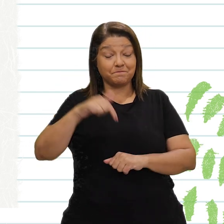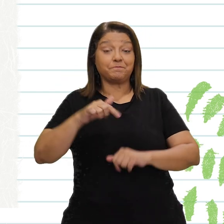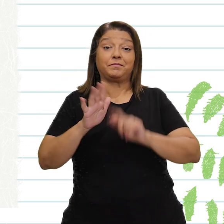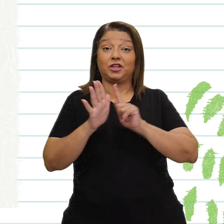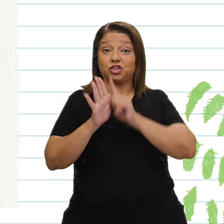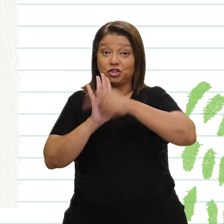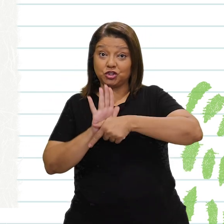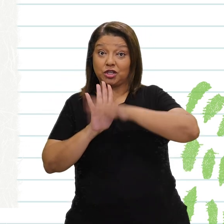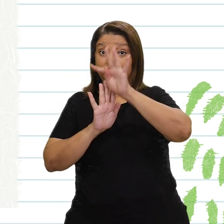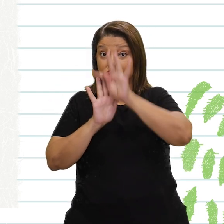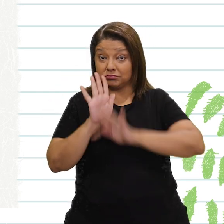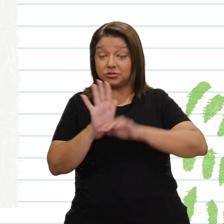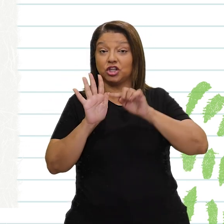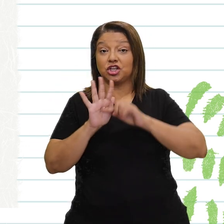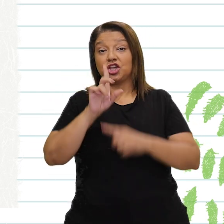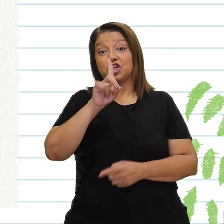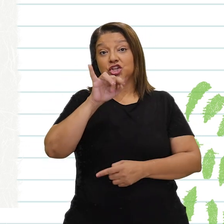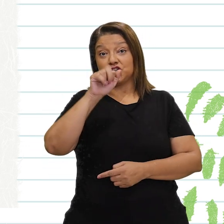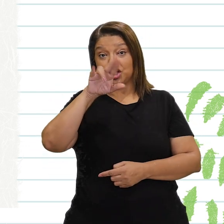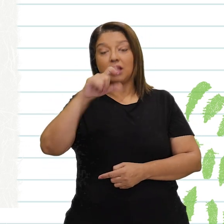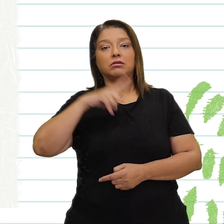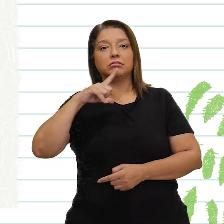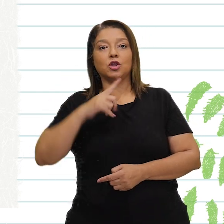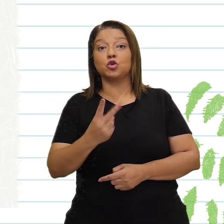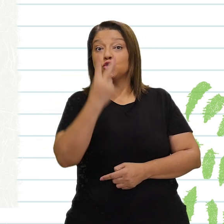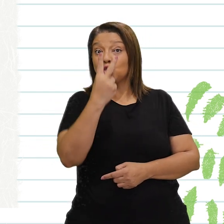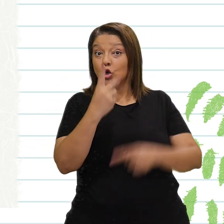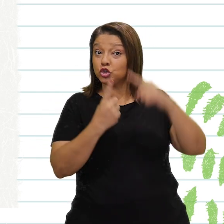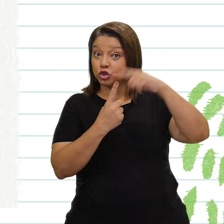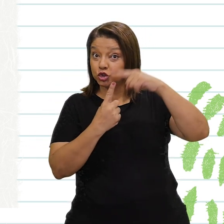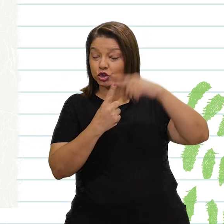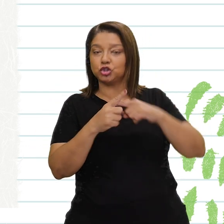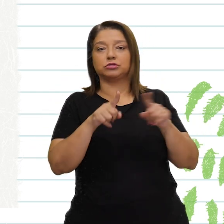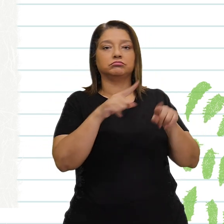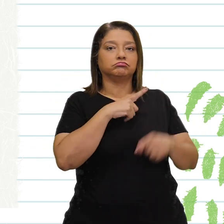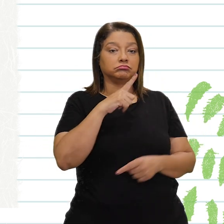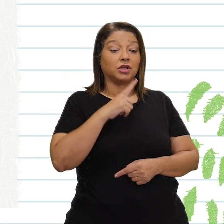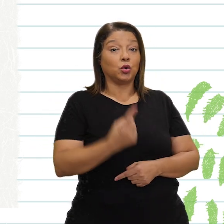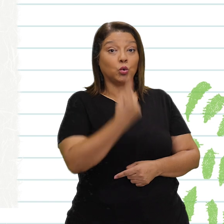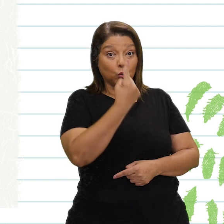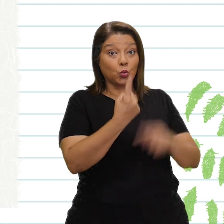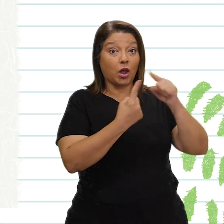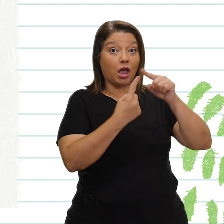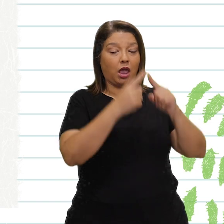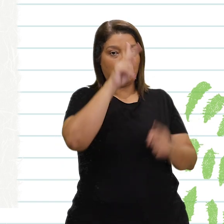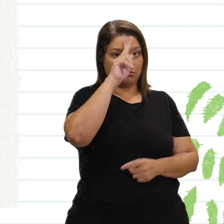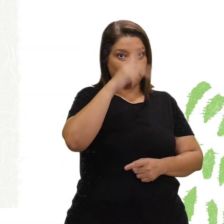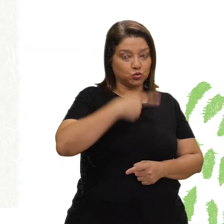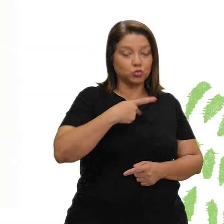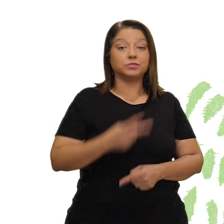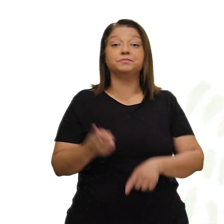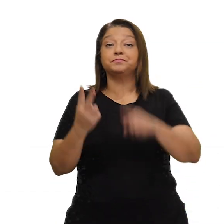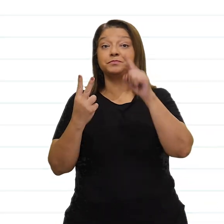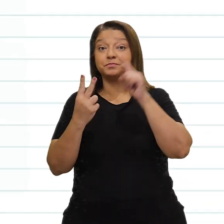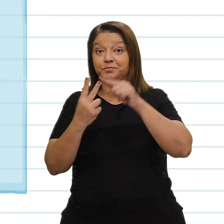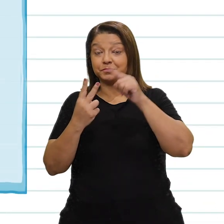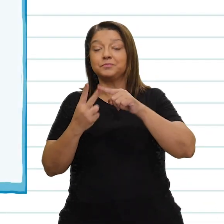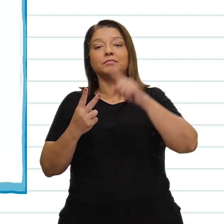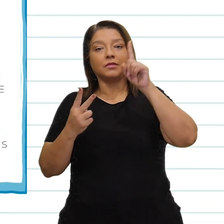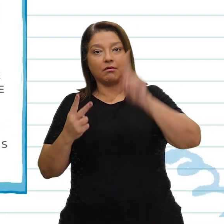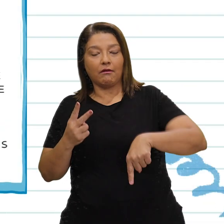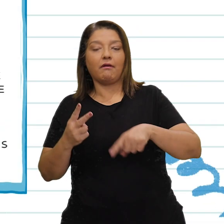dividido em dois tipos de diário: os diários pessoais e os diários de